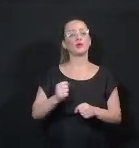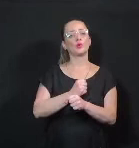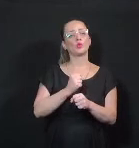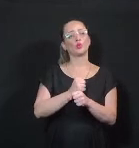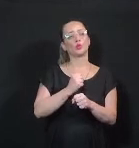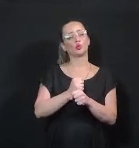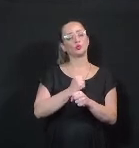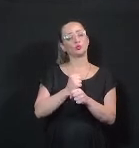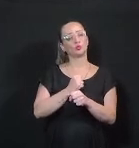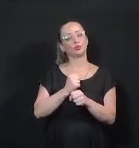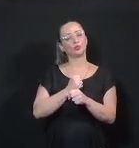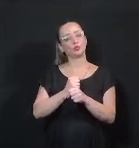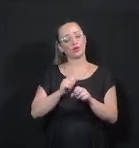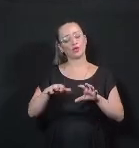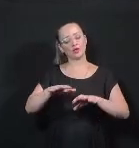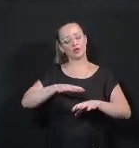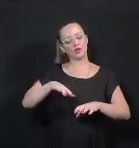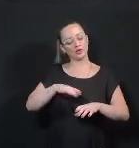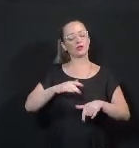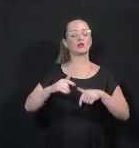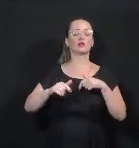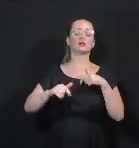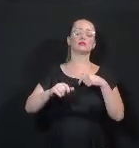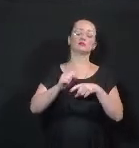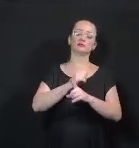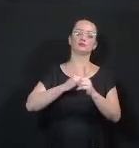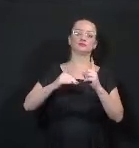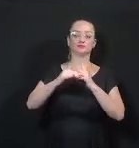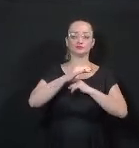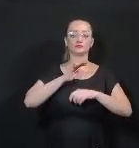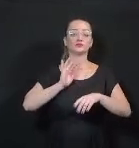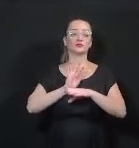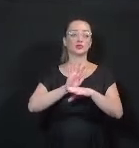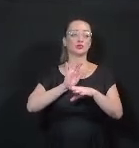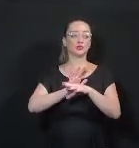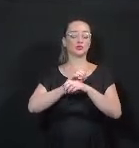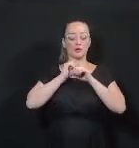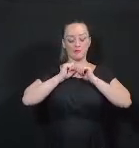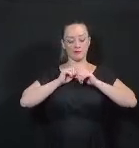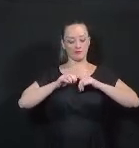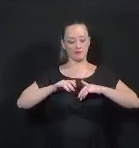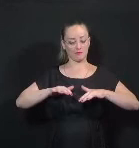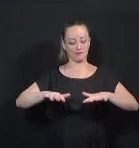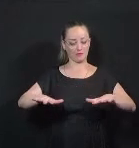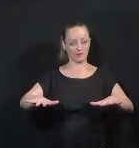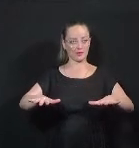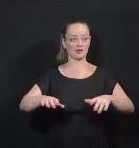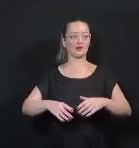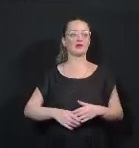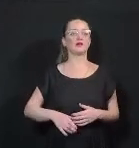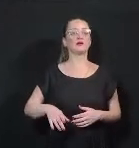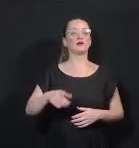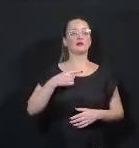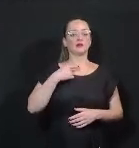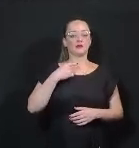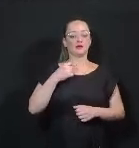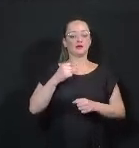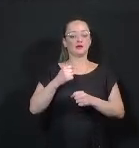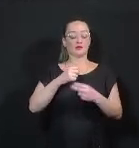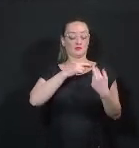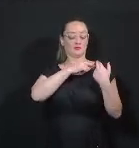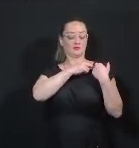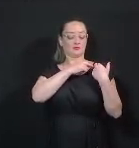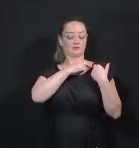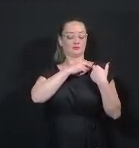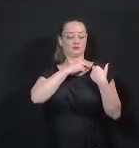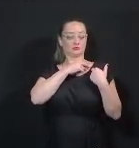esses equipamentos sociais que também ajudem e distribuam essas responsabilidades